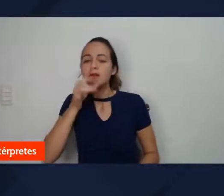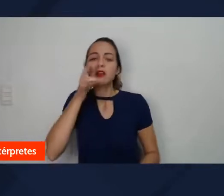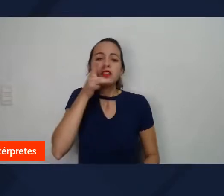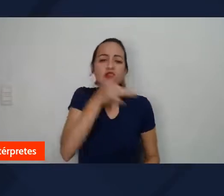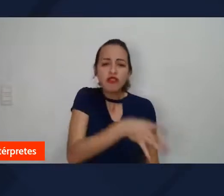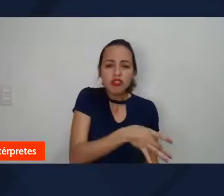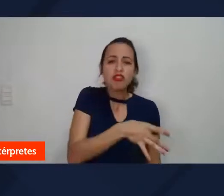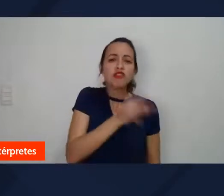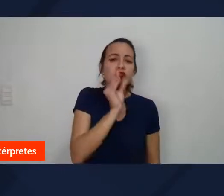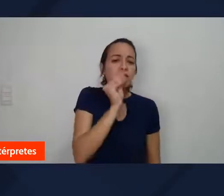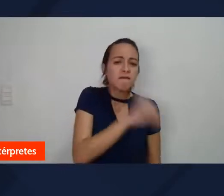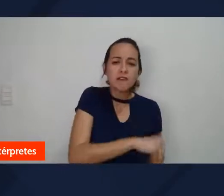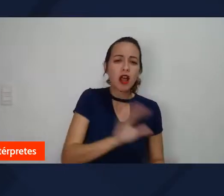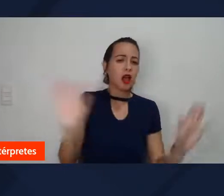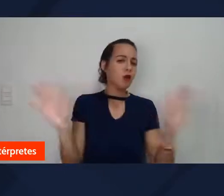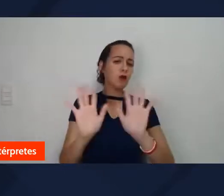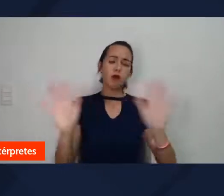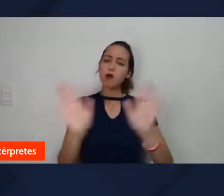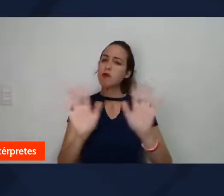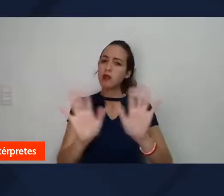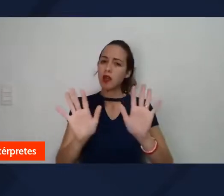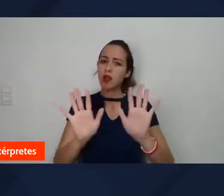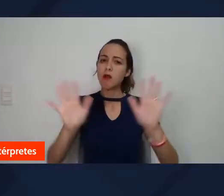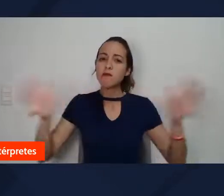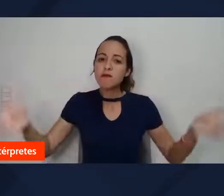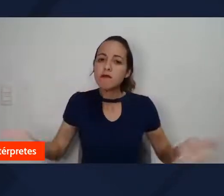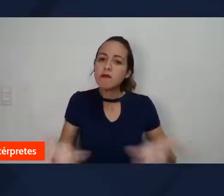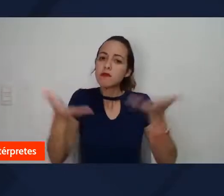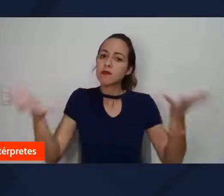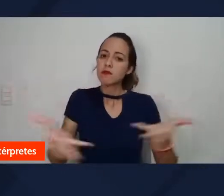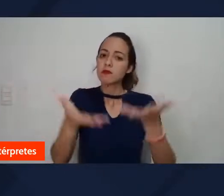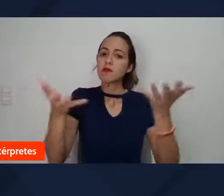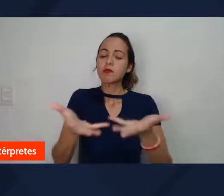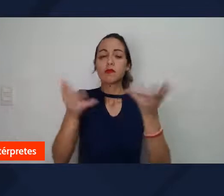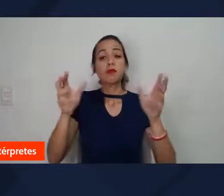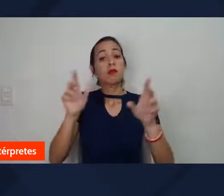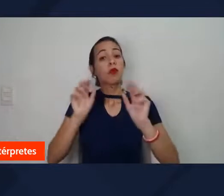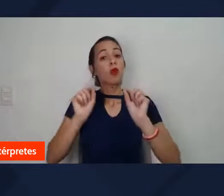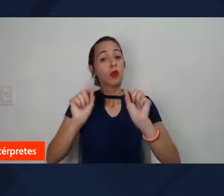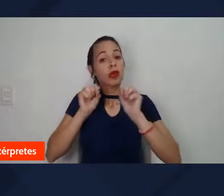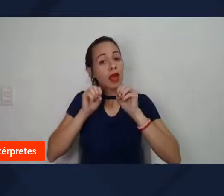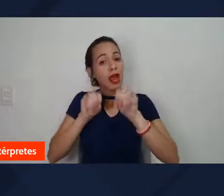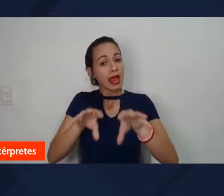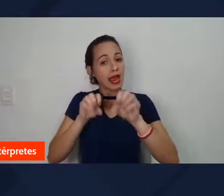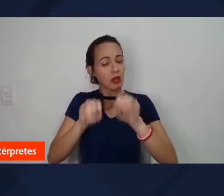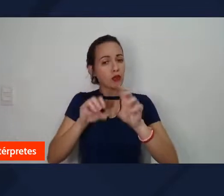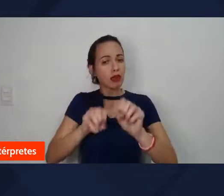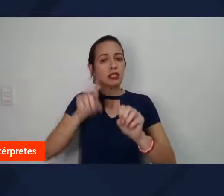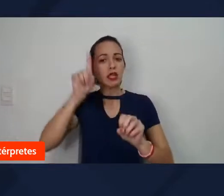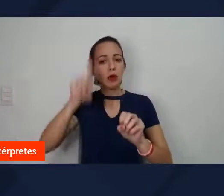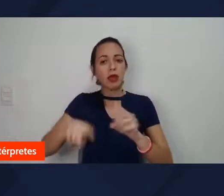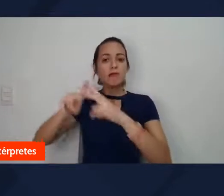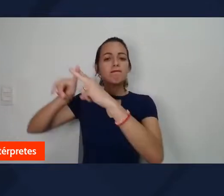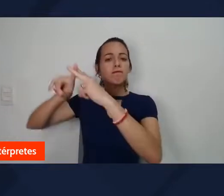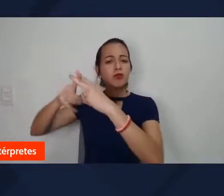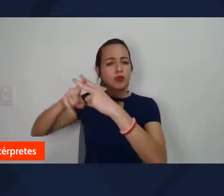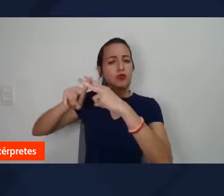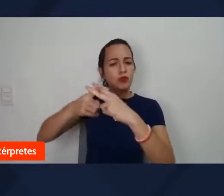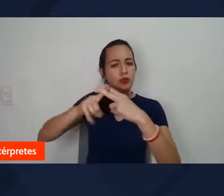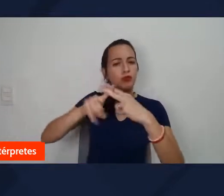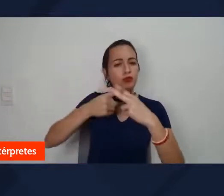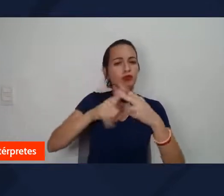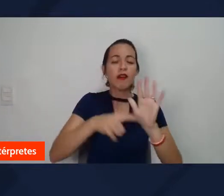ameaças. Sabemos que a educação constitui-se como um dispositivo para essa resistência. E